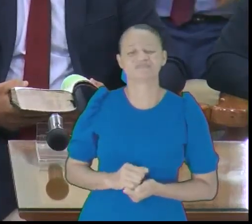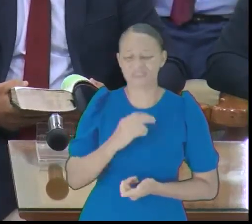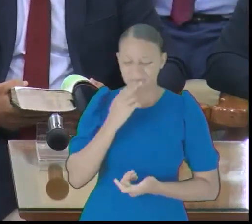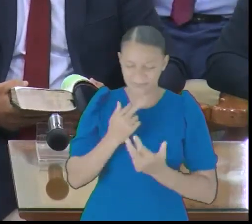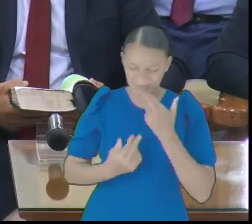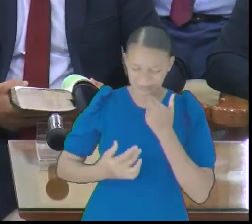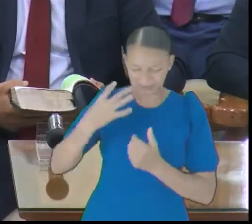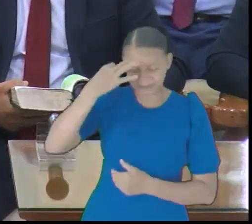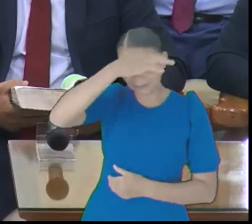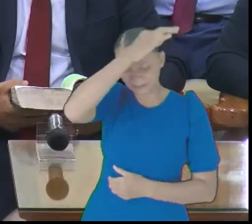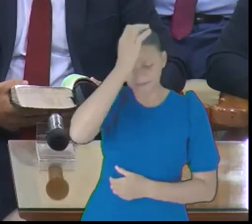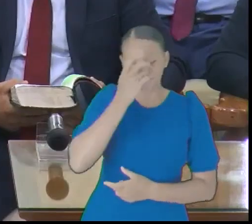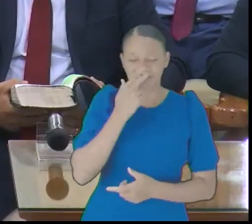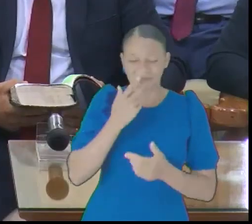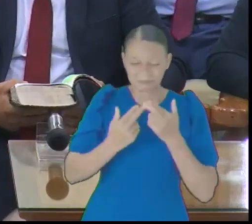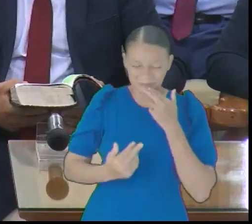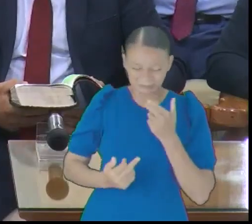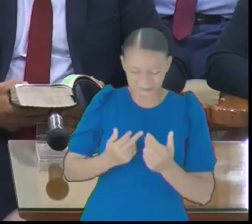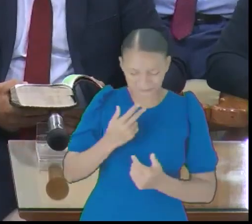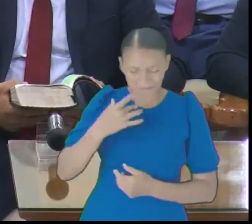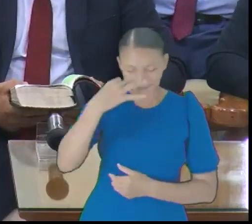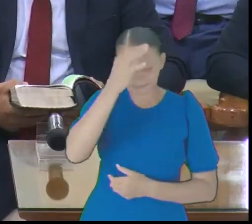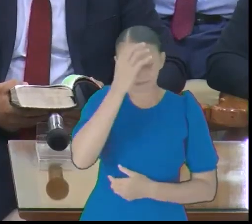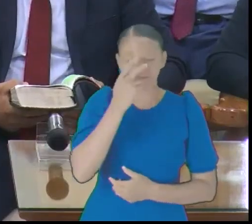Remande camanto sodevianai.